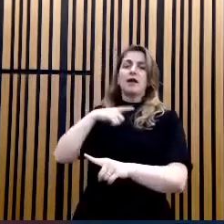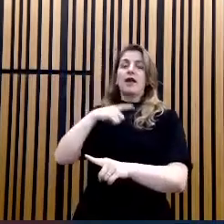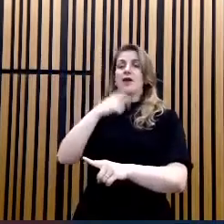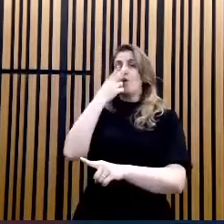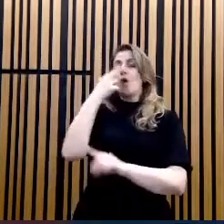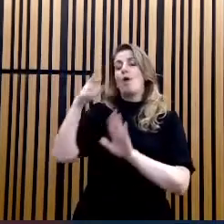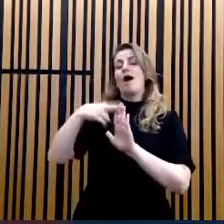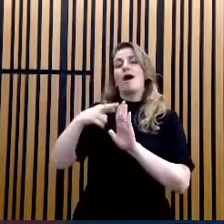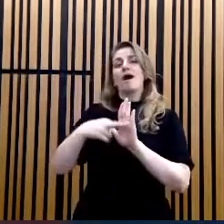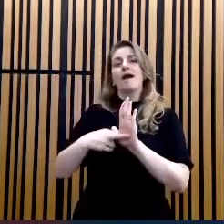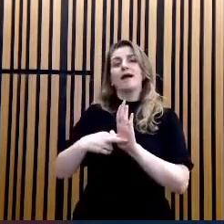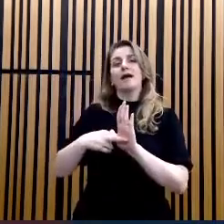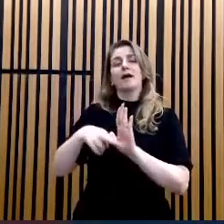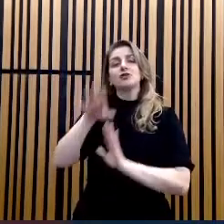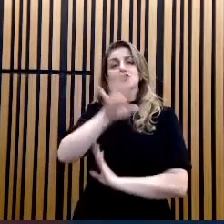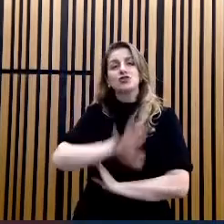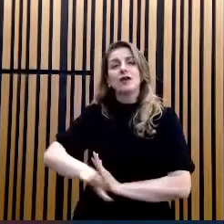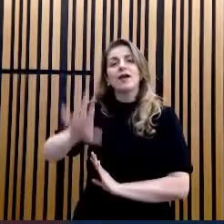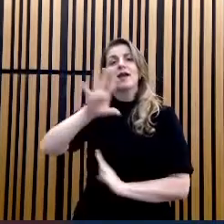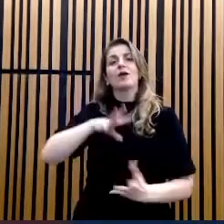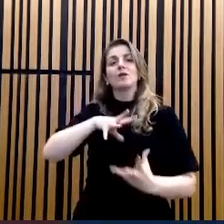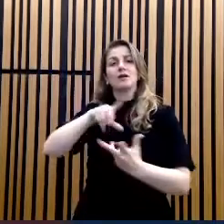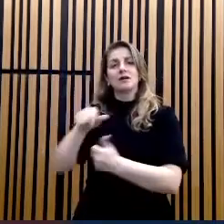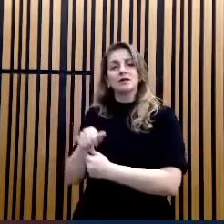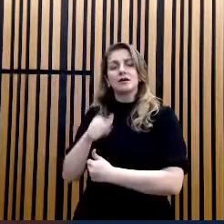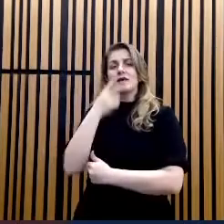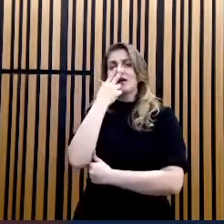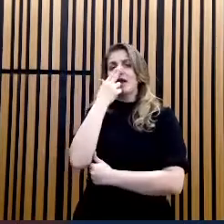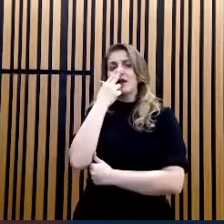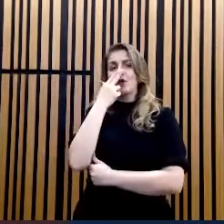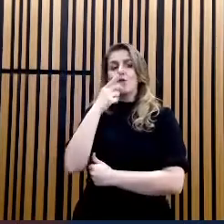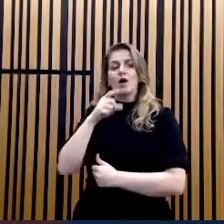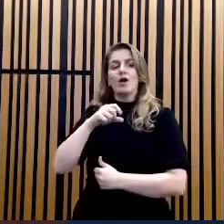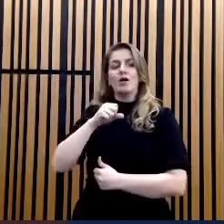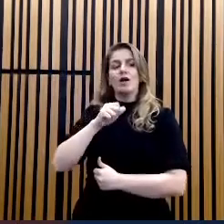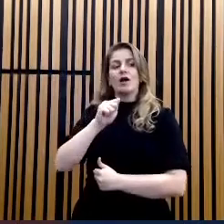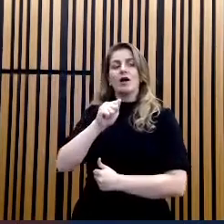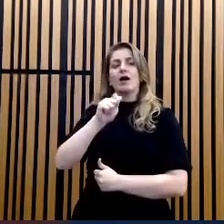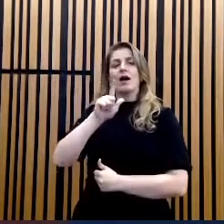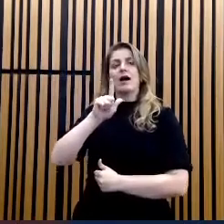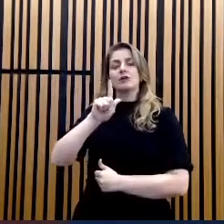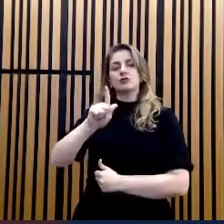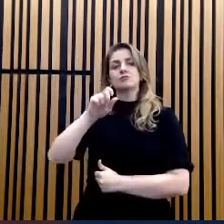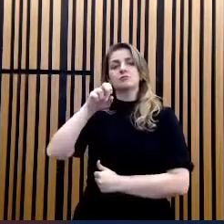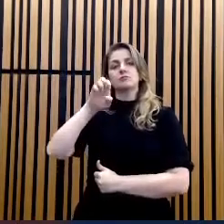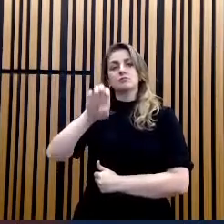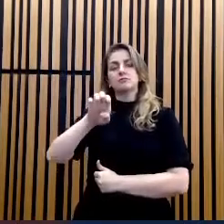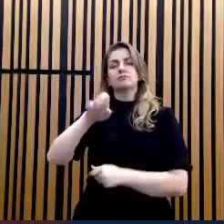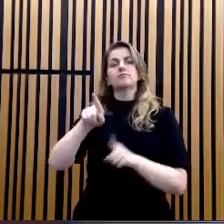mundo, que se chama o anti-age. Quero fazer aqui